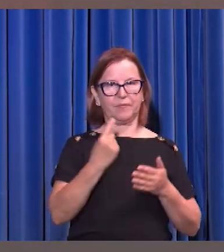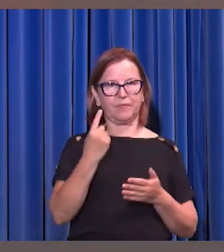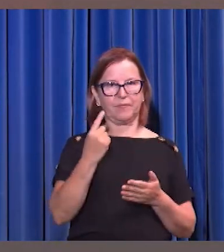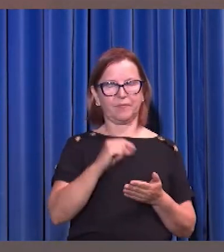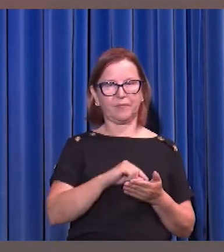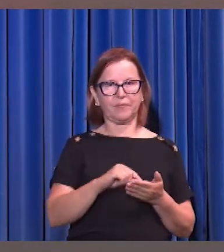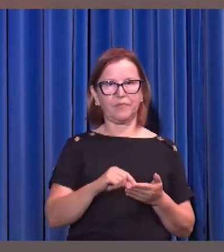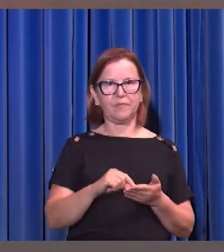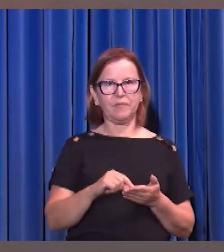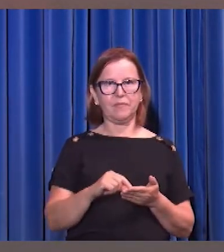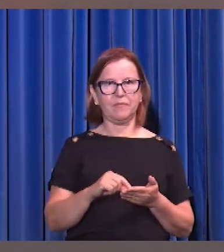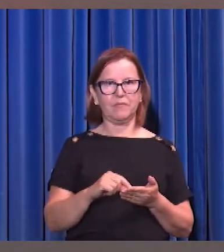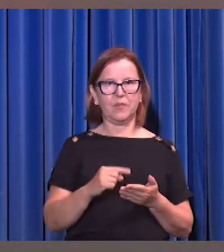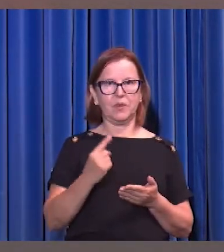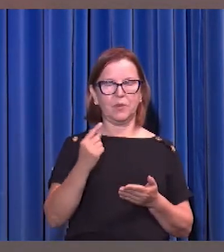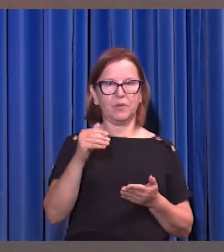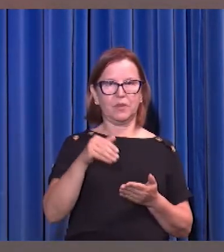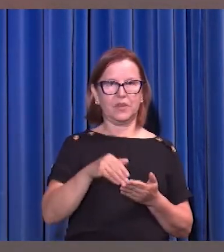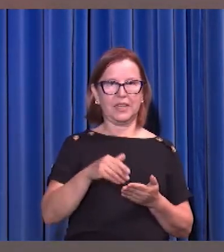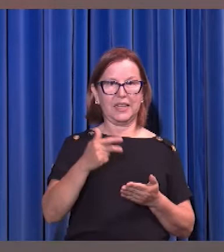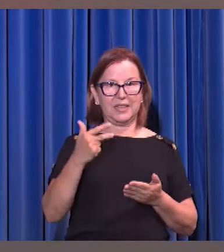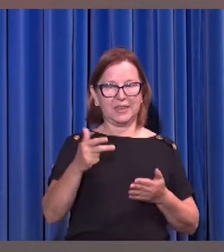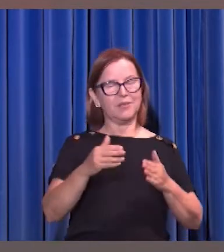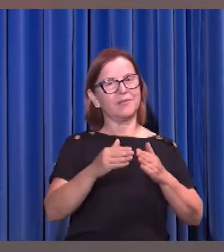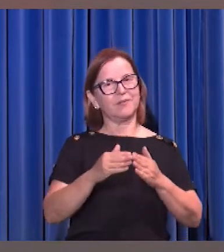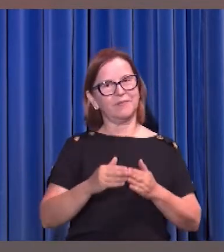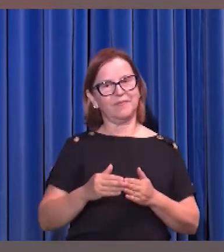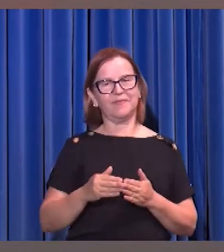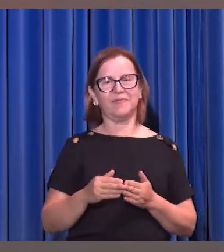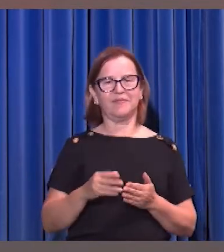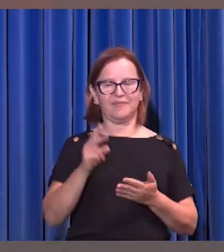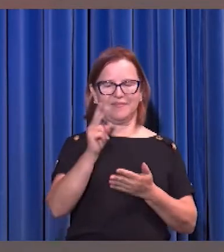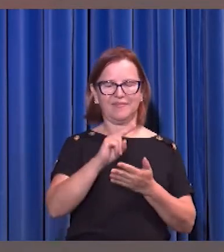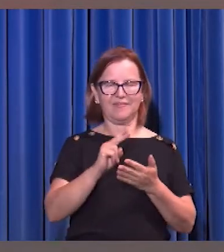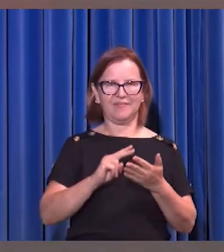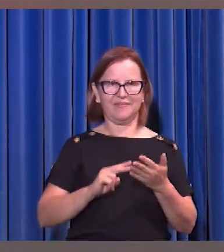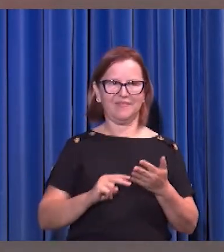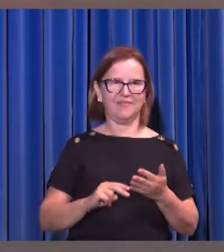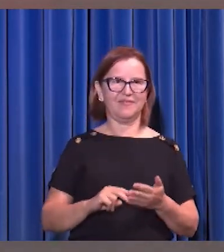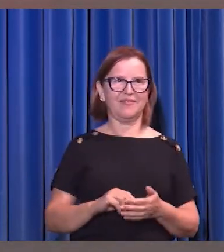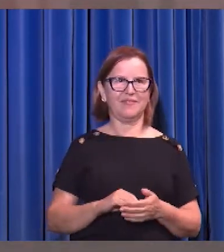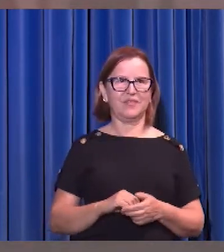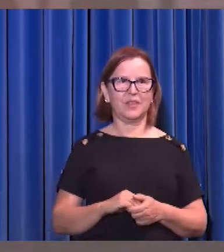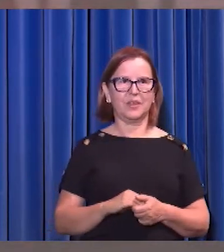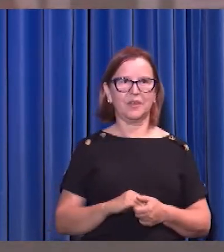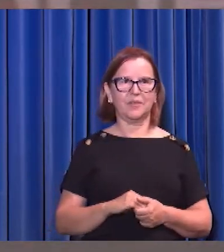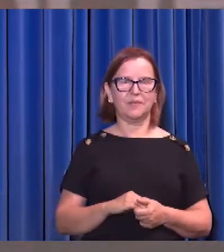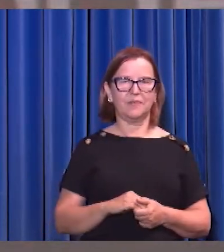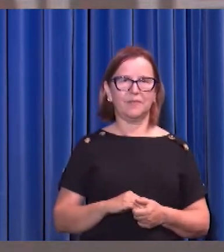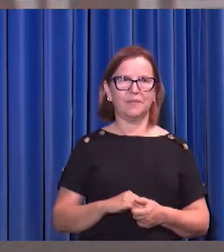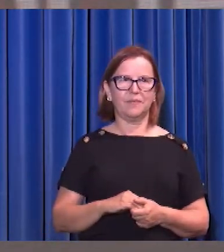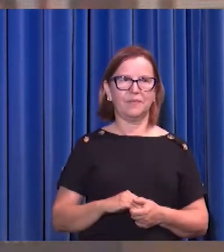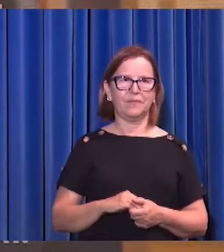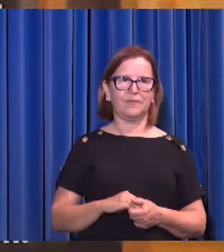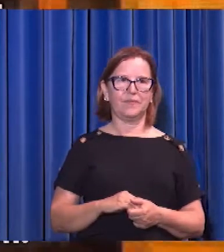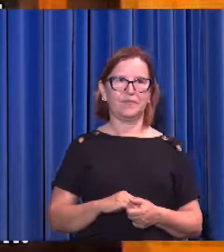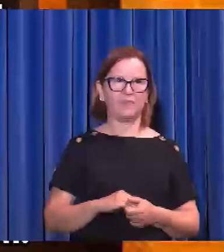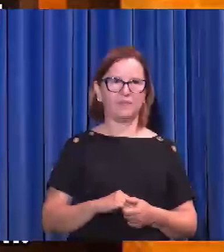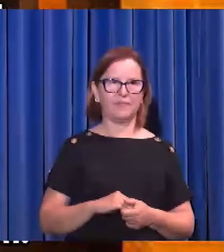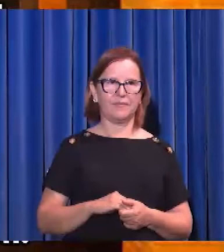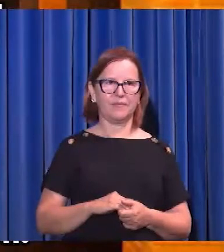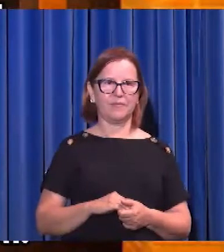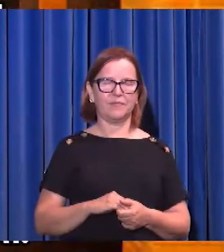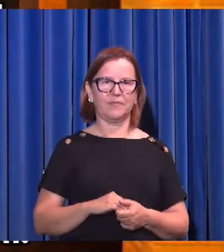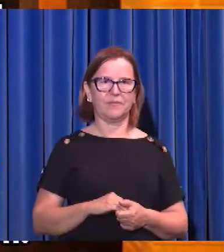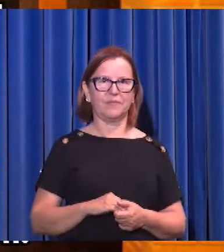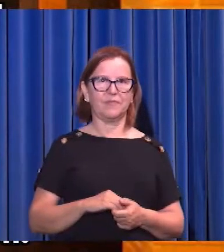dos versículos 1 a 3. Por favor, Vanderlei. 1 João 1, versículos de 1 a 3.